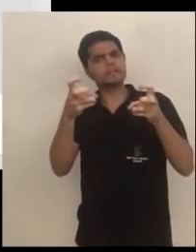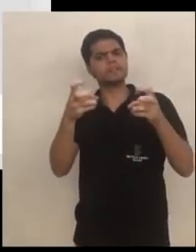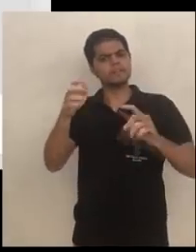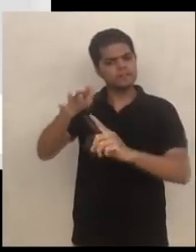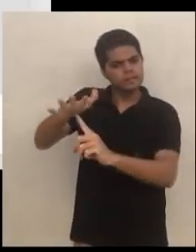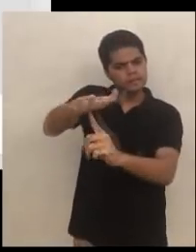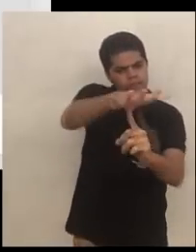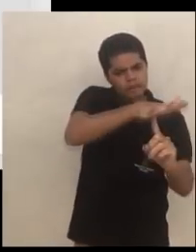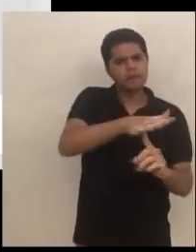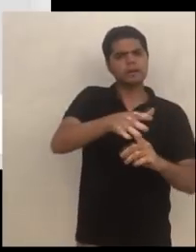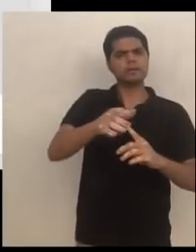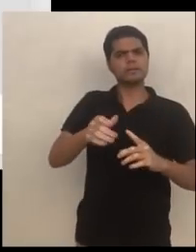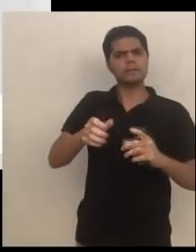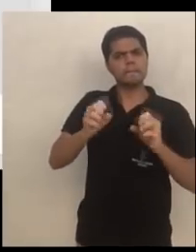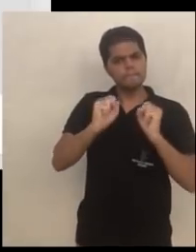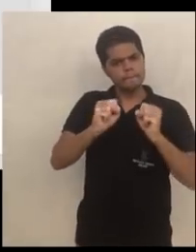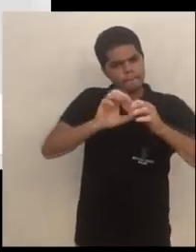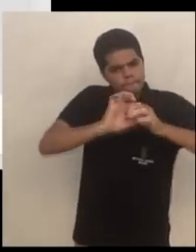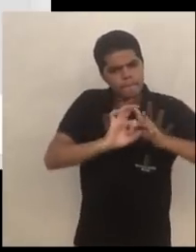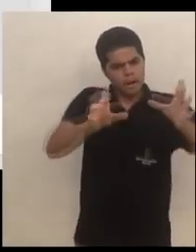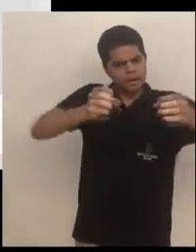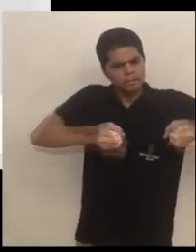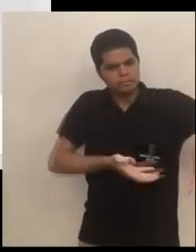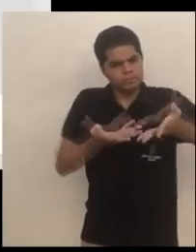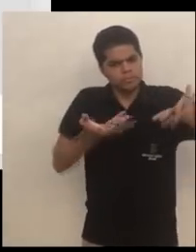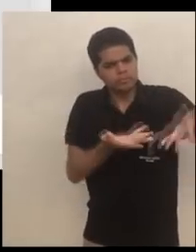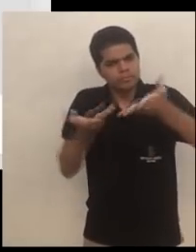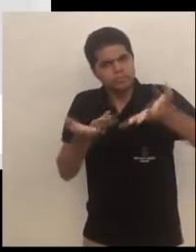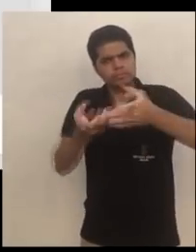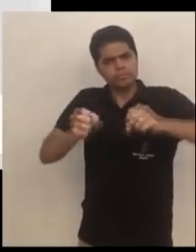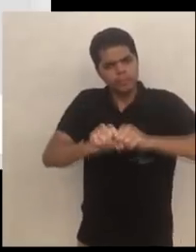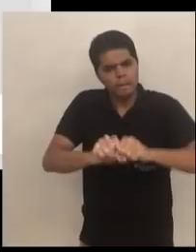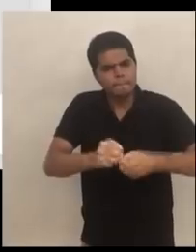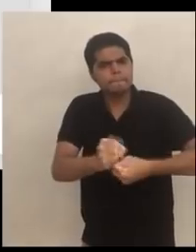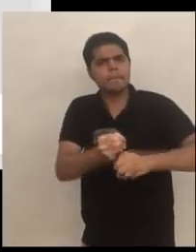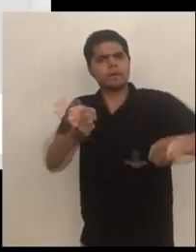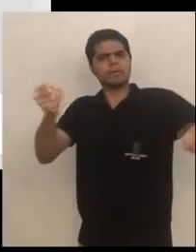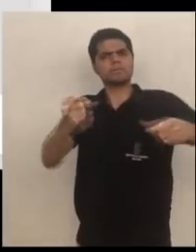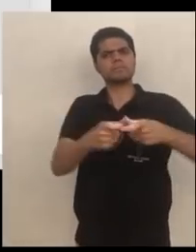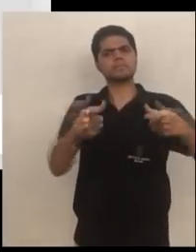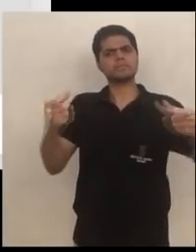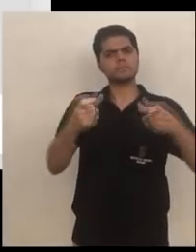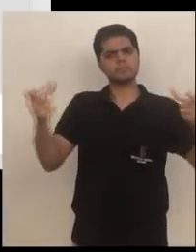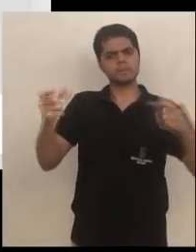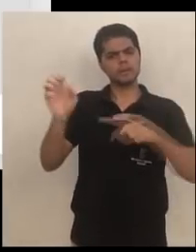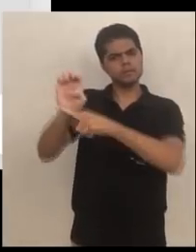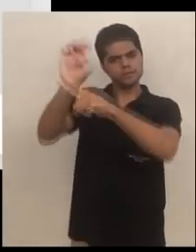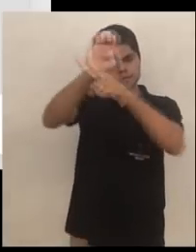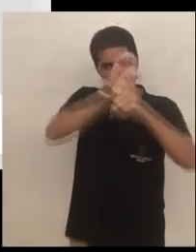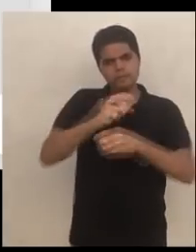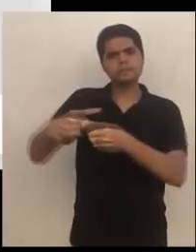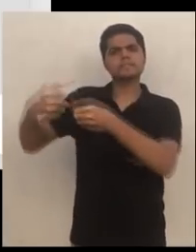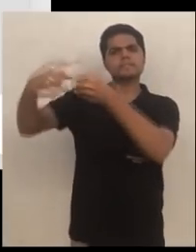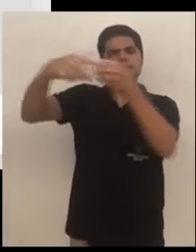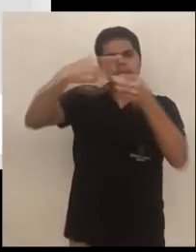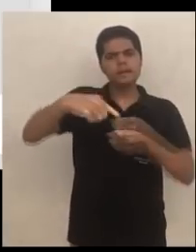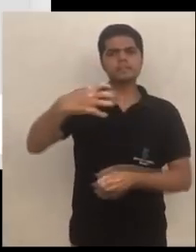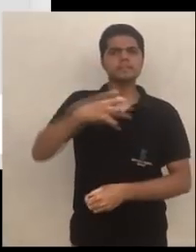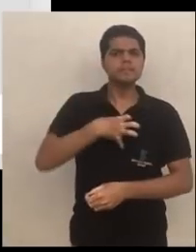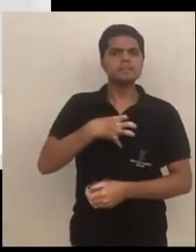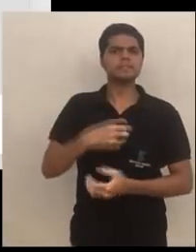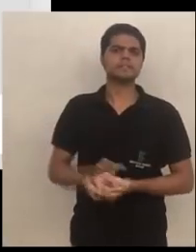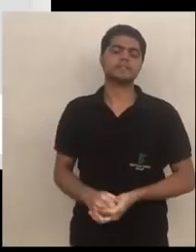vamos movimentar as feiras orgânicas em cada território, em cada município do estado da Bahia. E segundo lugar aqui são os supermercados,